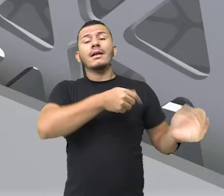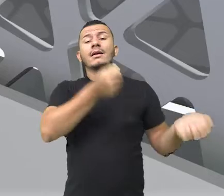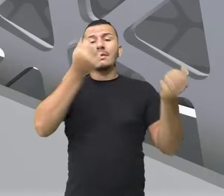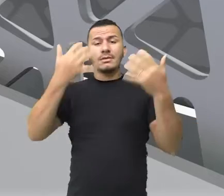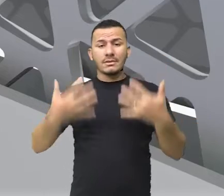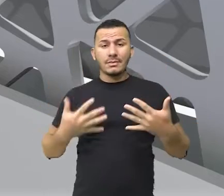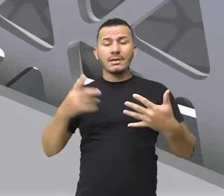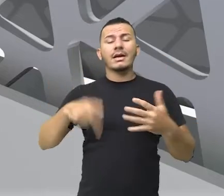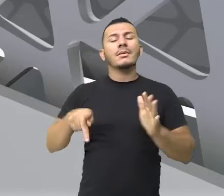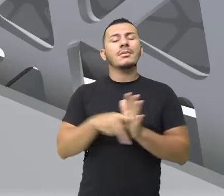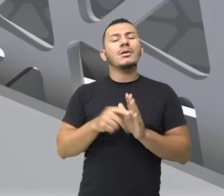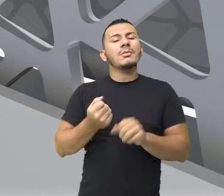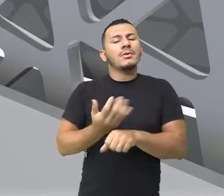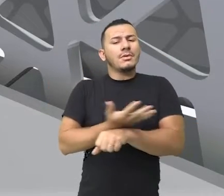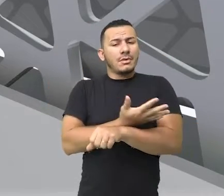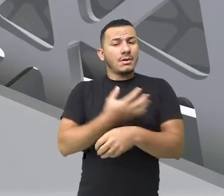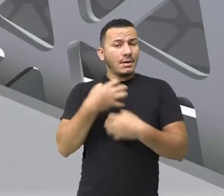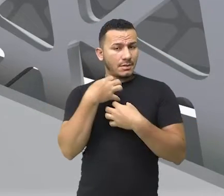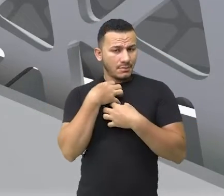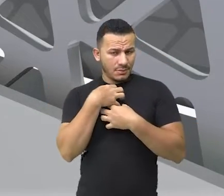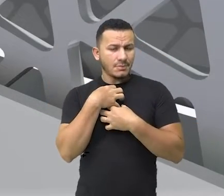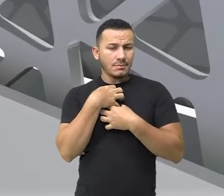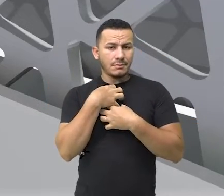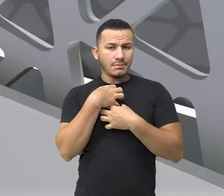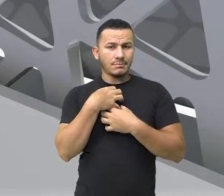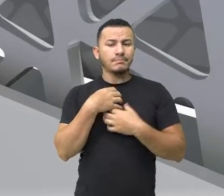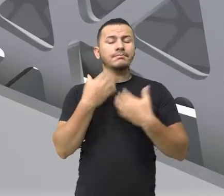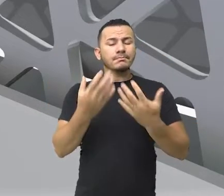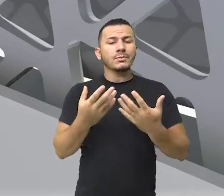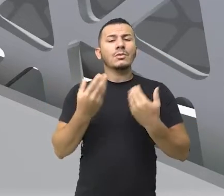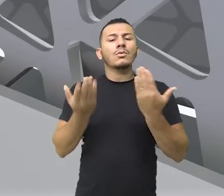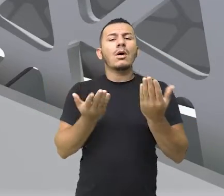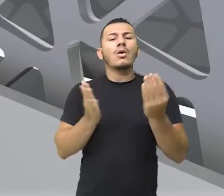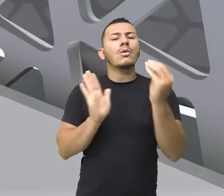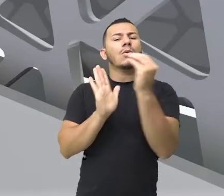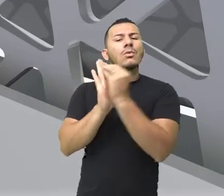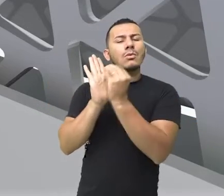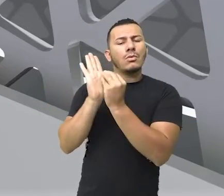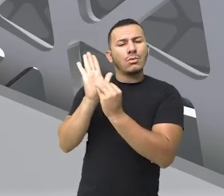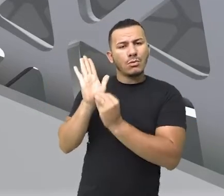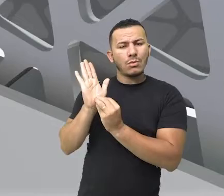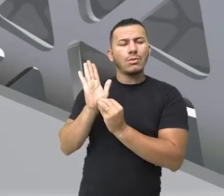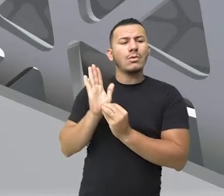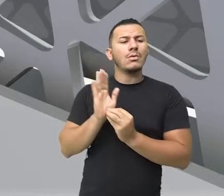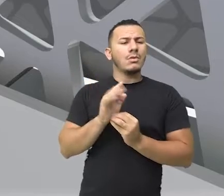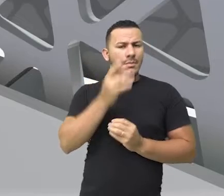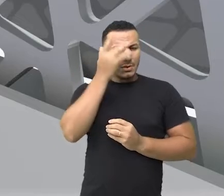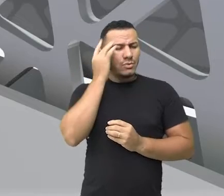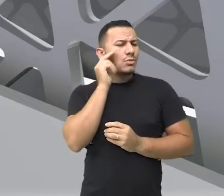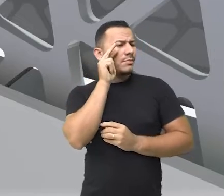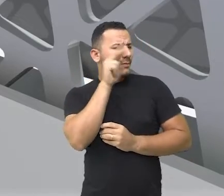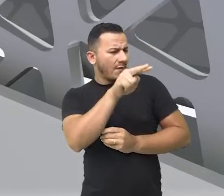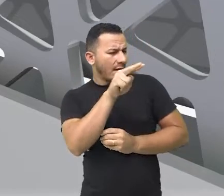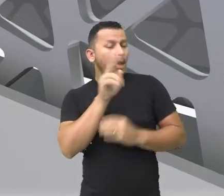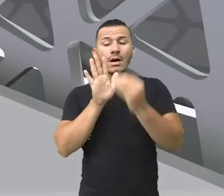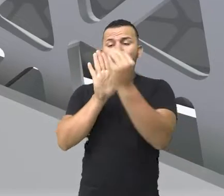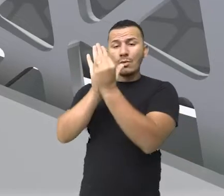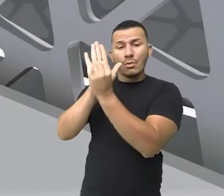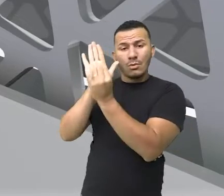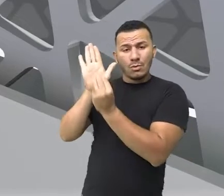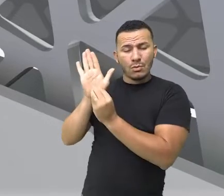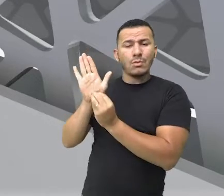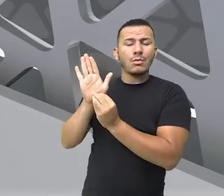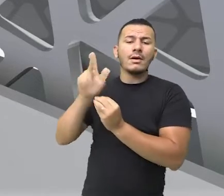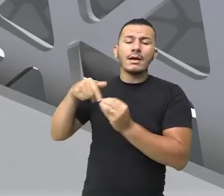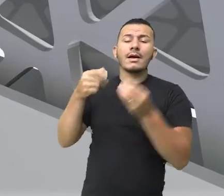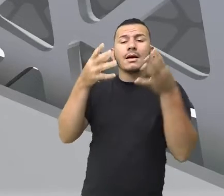da questão emocional. As impressões que ele vai colocar no texto vai ser a partir do